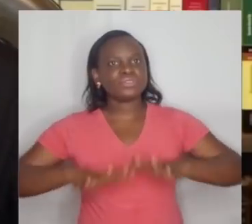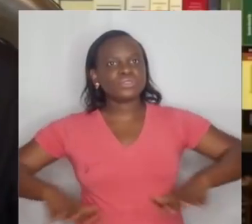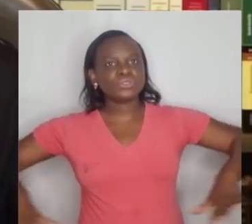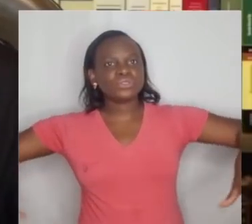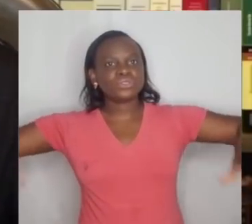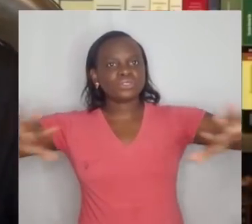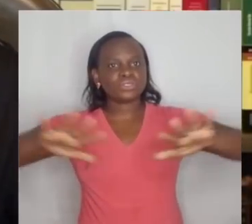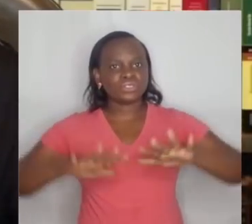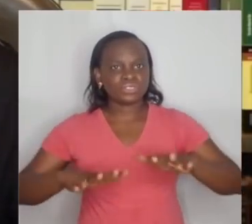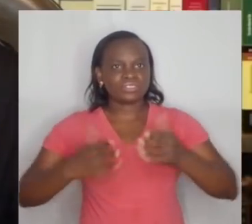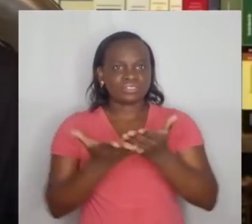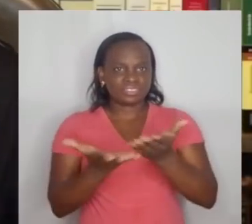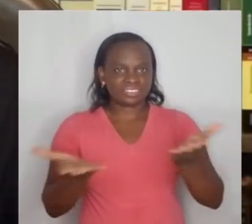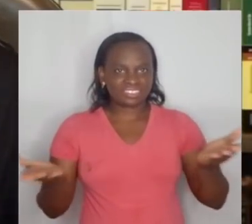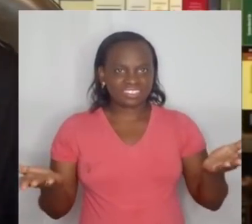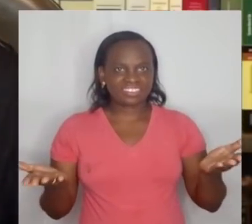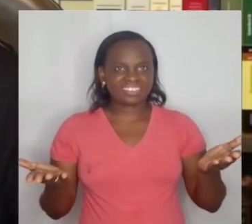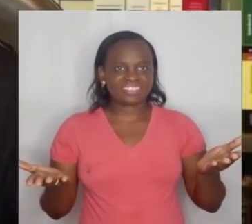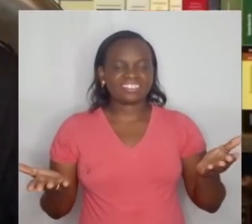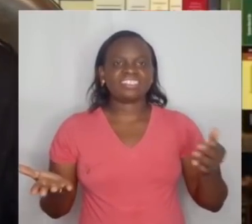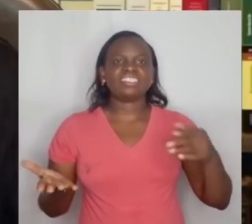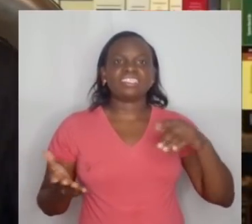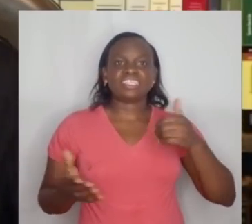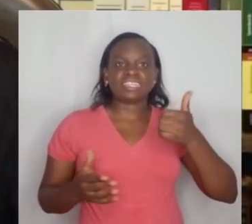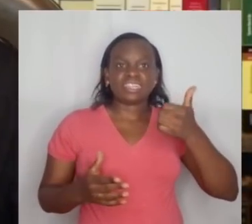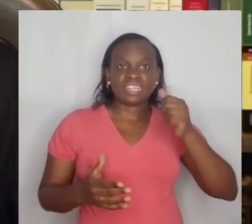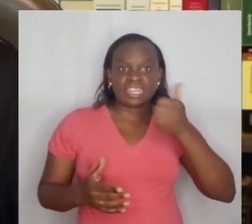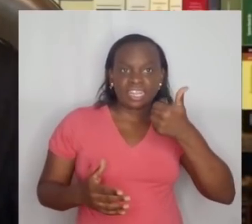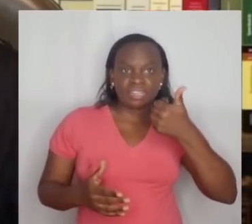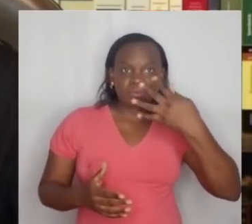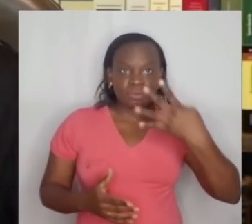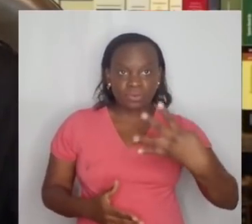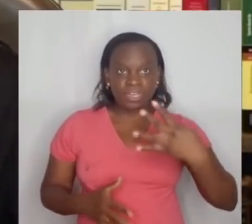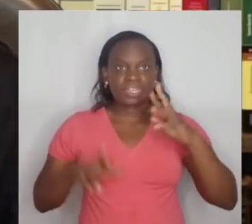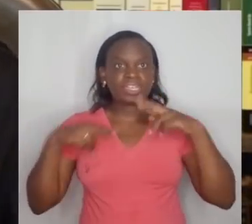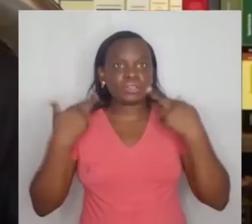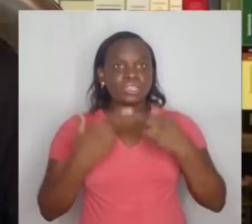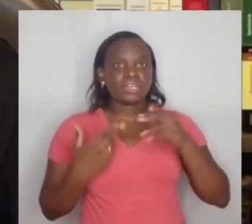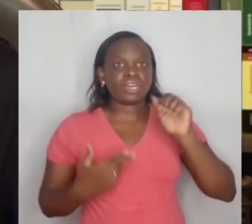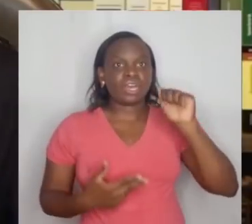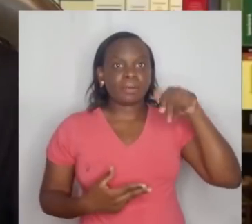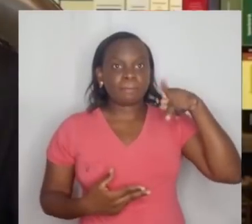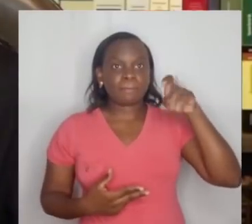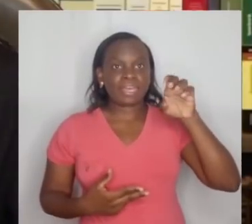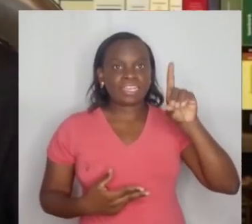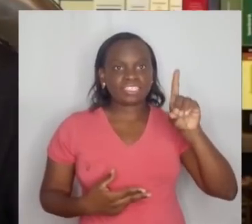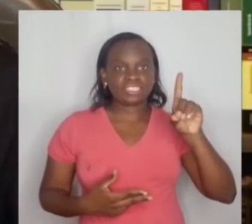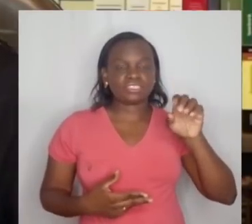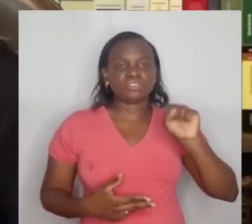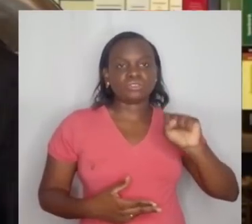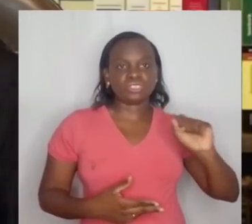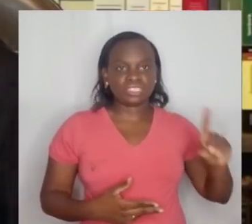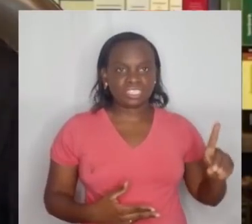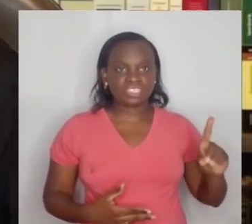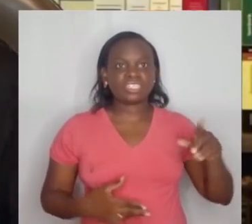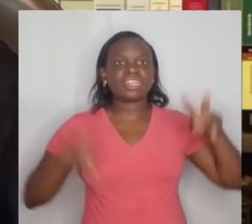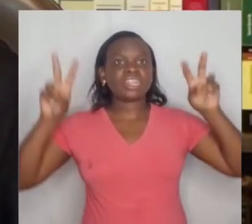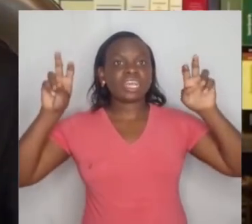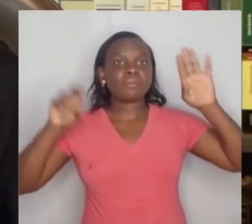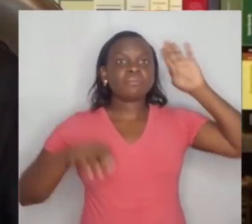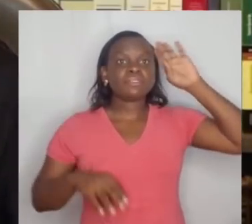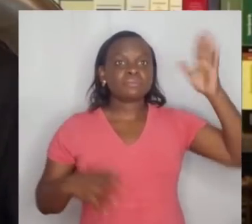Bem-vindo a todos, a todas e a todes na nossa 14ª AMPED Sudeste, que tem como